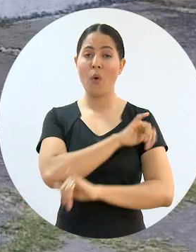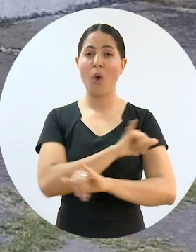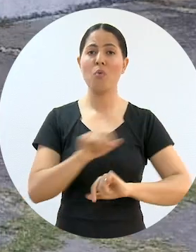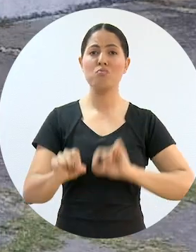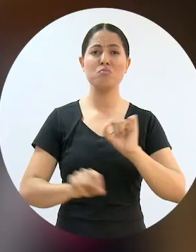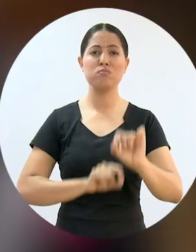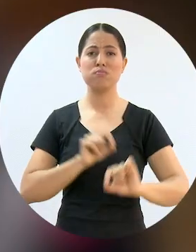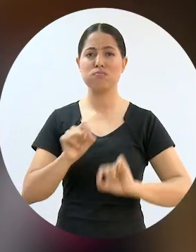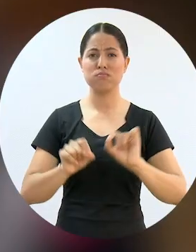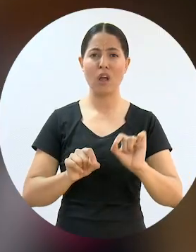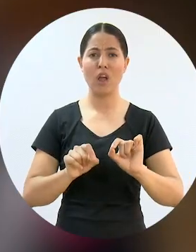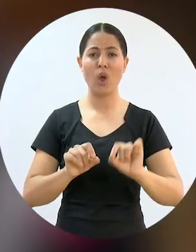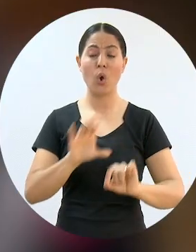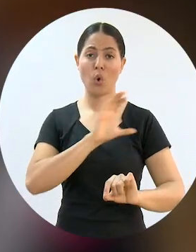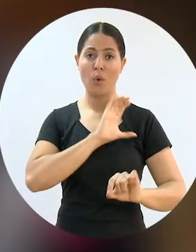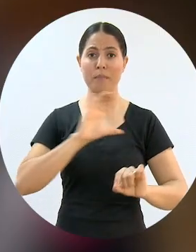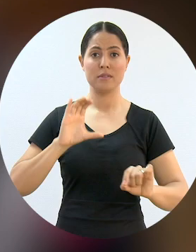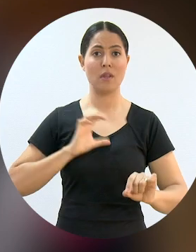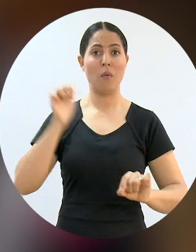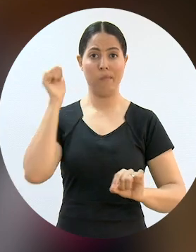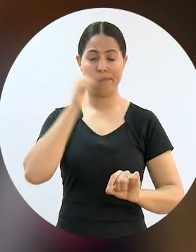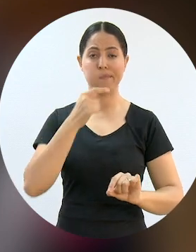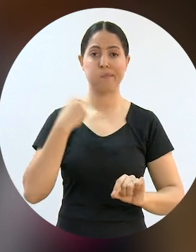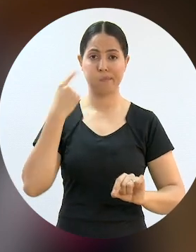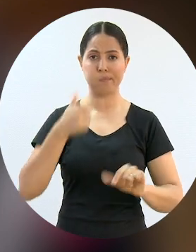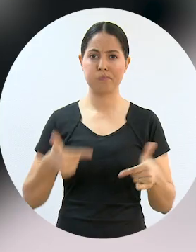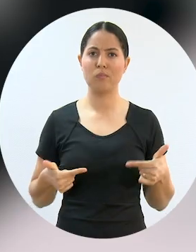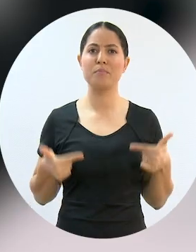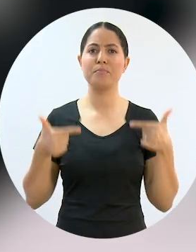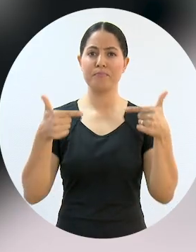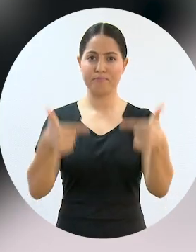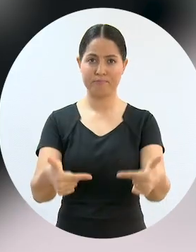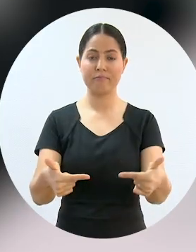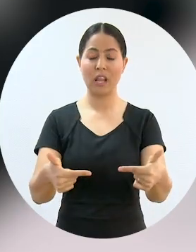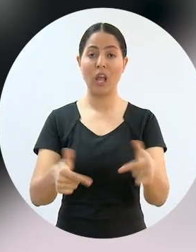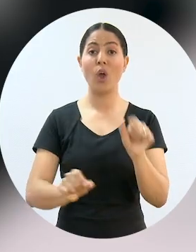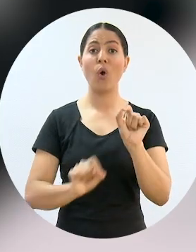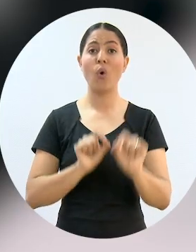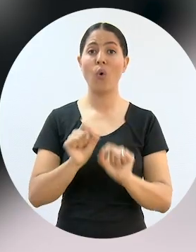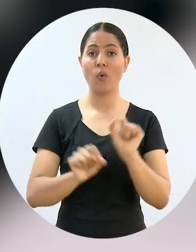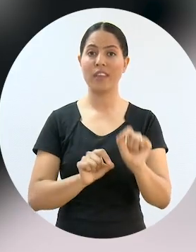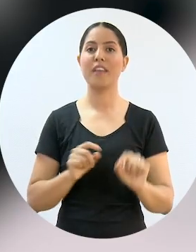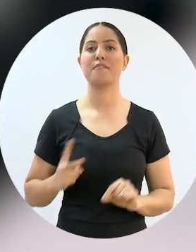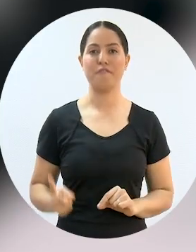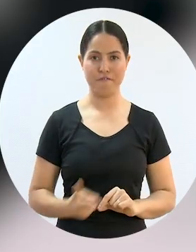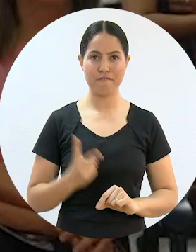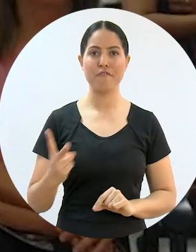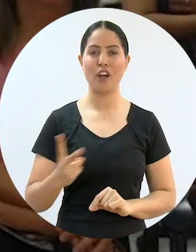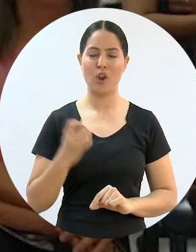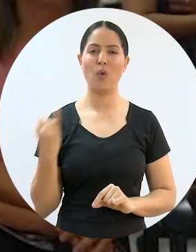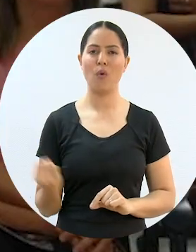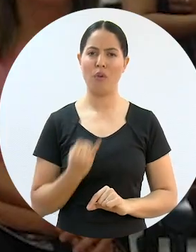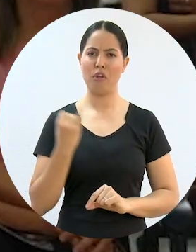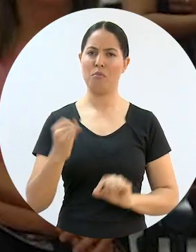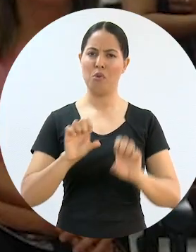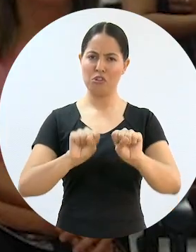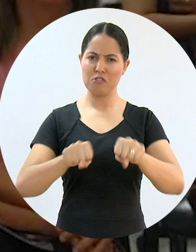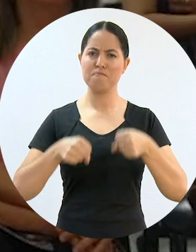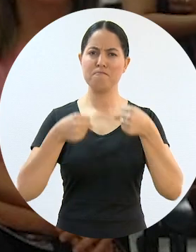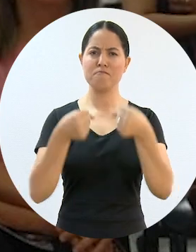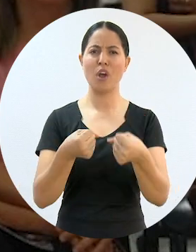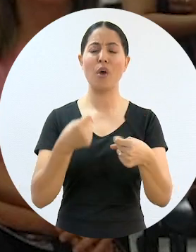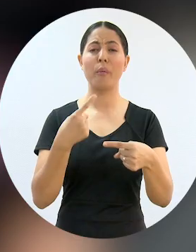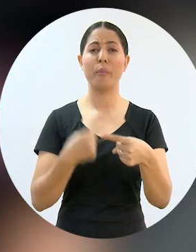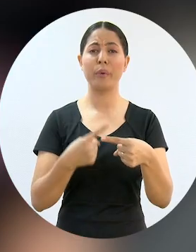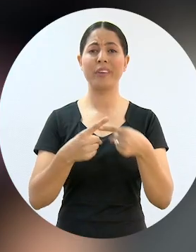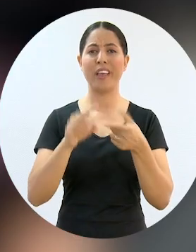receberam o projeto Comissão da Mulher Advogada Itinerante. As ações são voltadas para a valorização e o